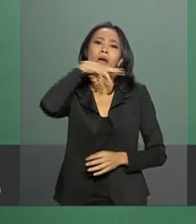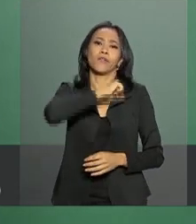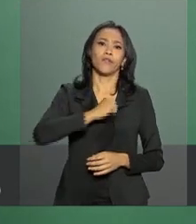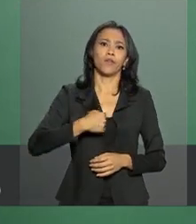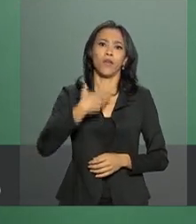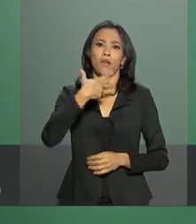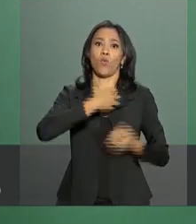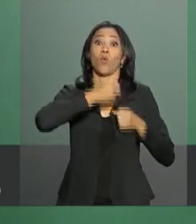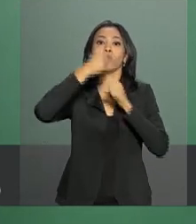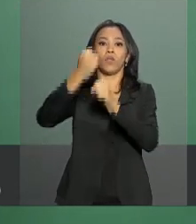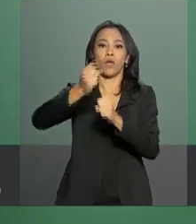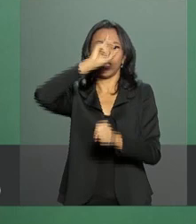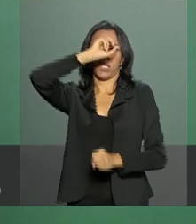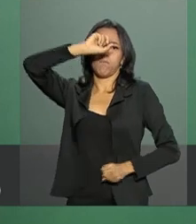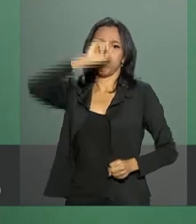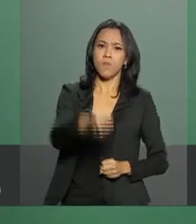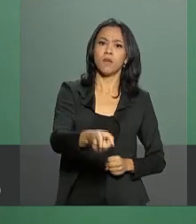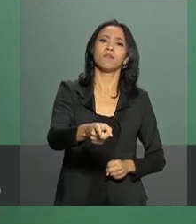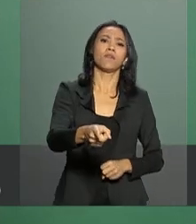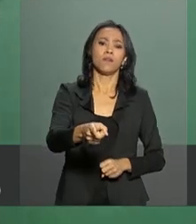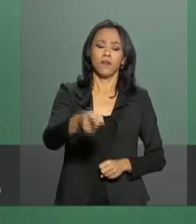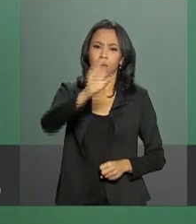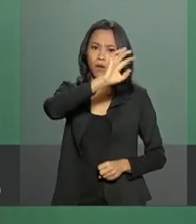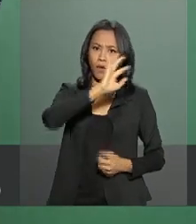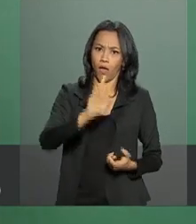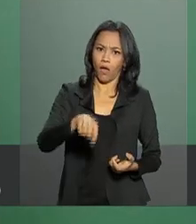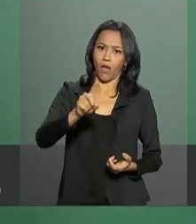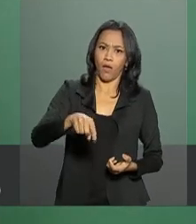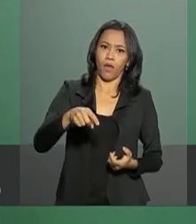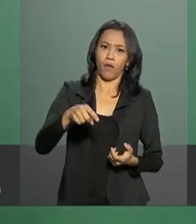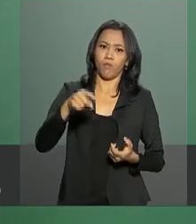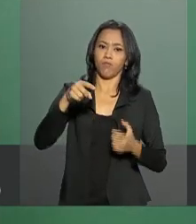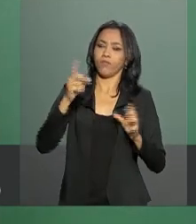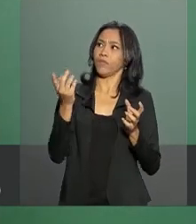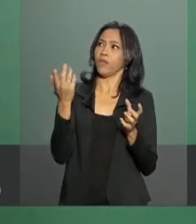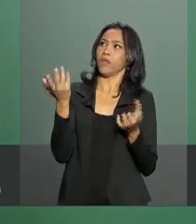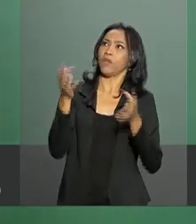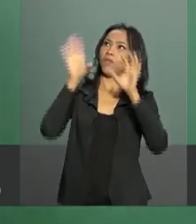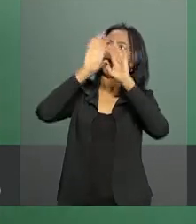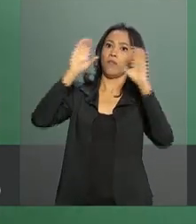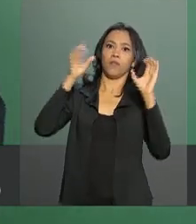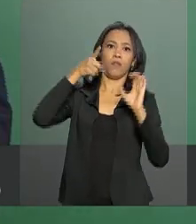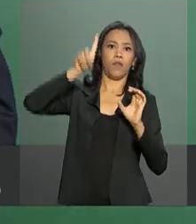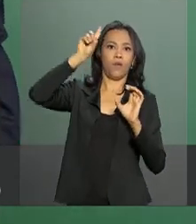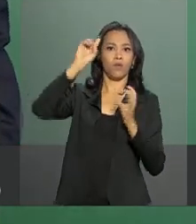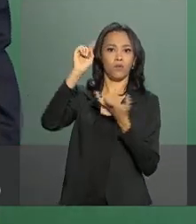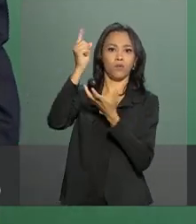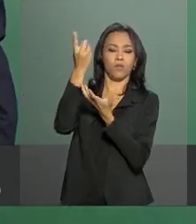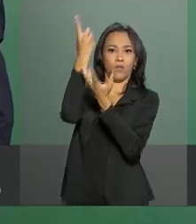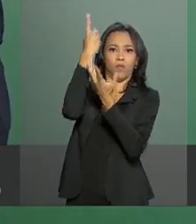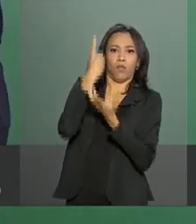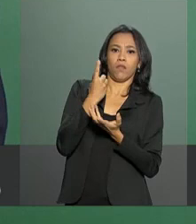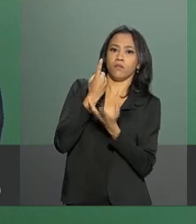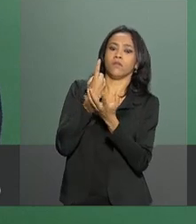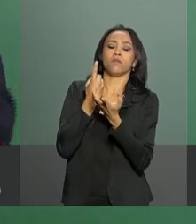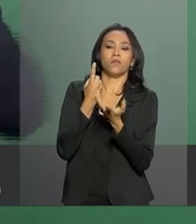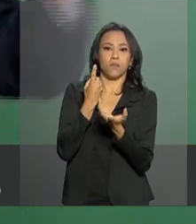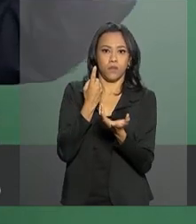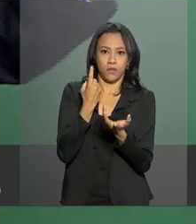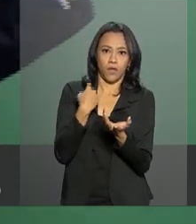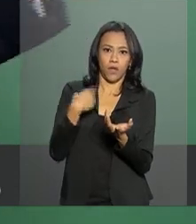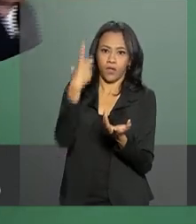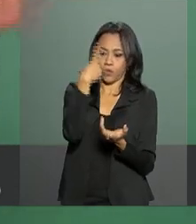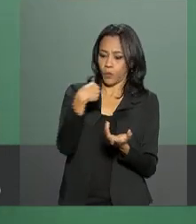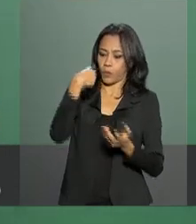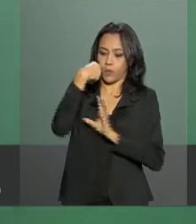autoridade de autoridade e emana de uma centelha divina quero foi deu foi a divindade quem colocou o amin